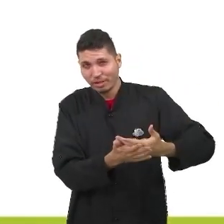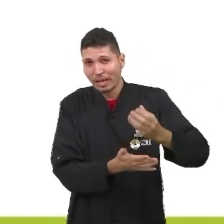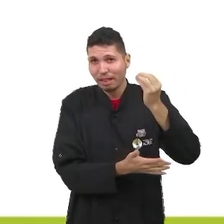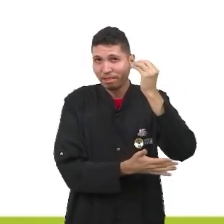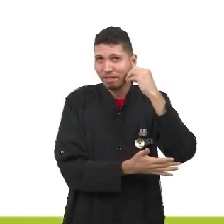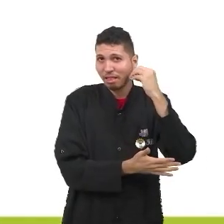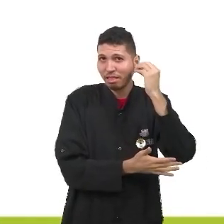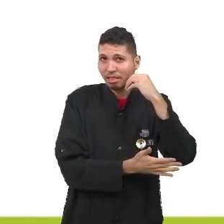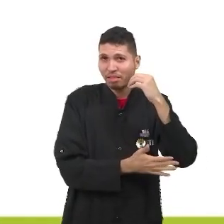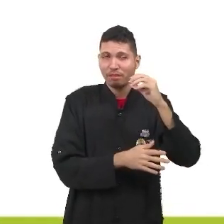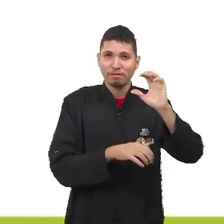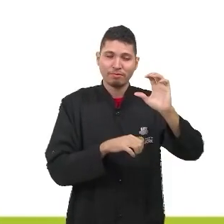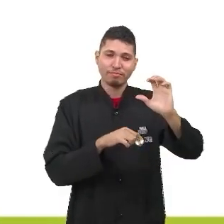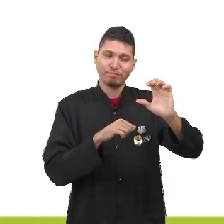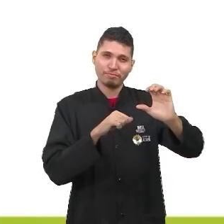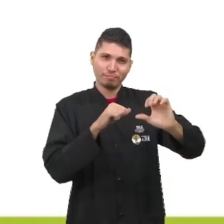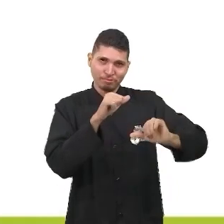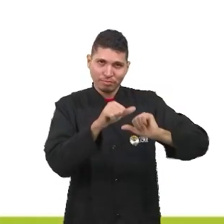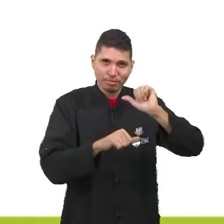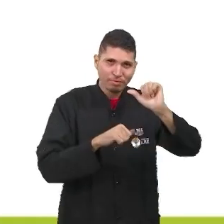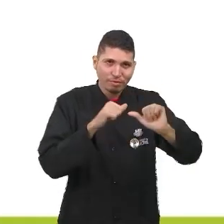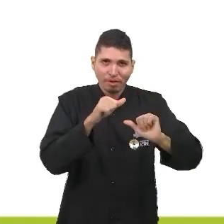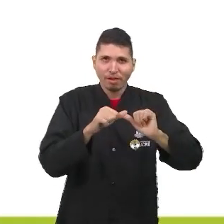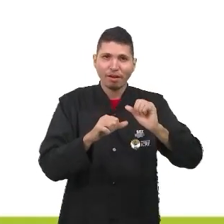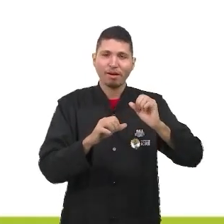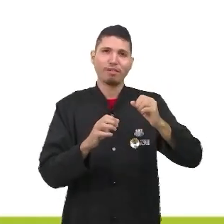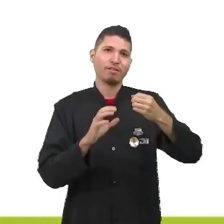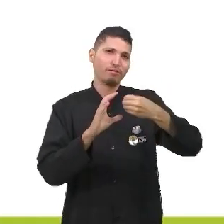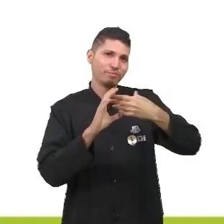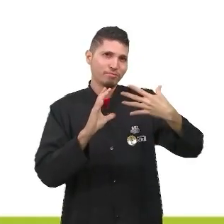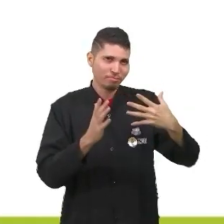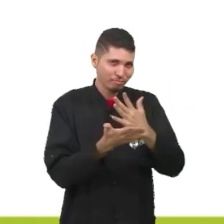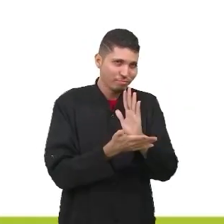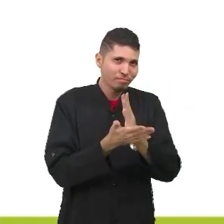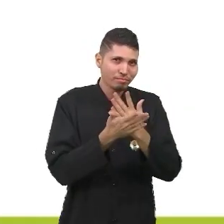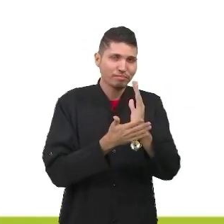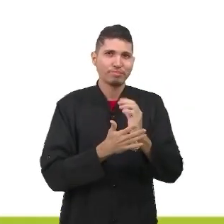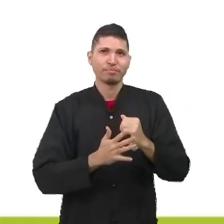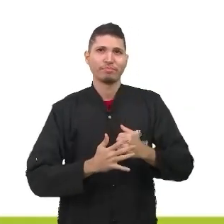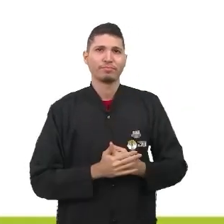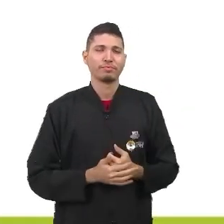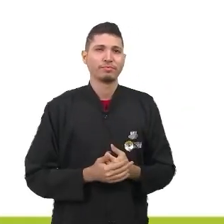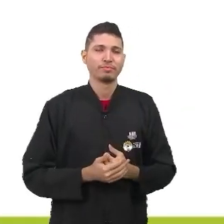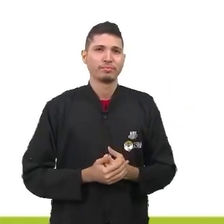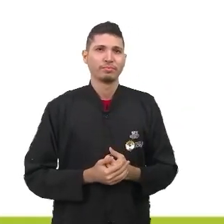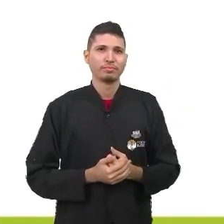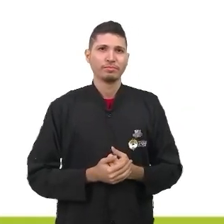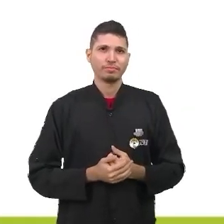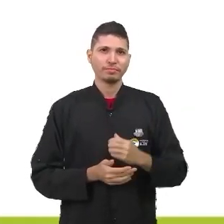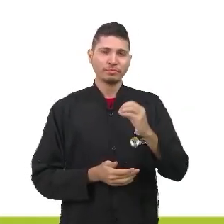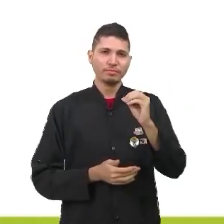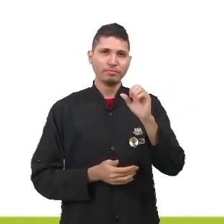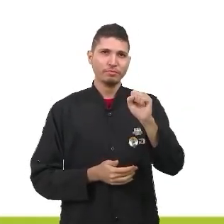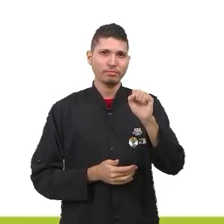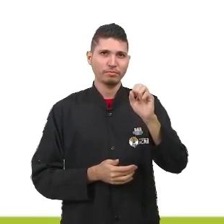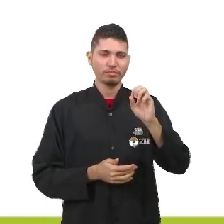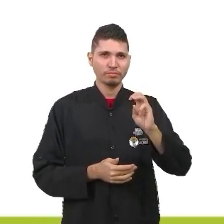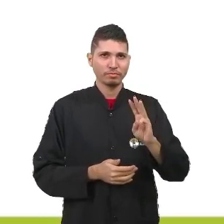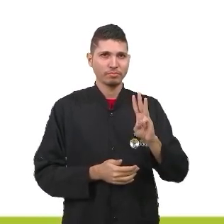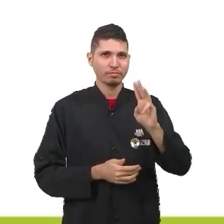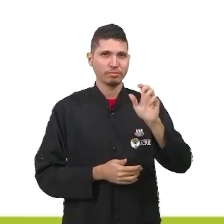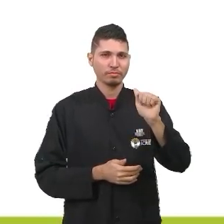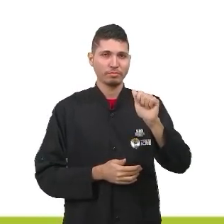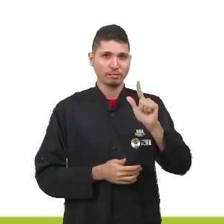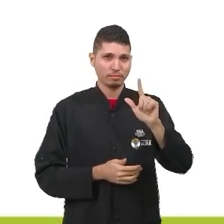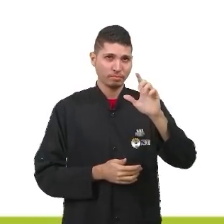Caiu em 2013. Vamos à questão. O poema de Oswald de Andrade remonta à ideia de que a brasilidade